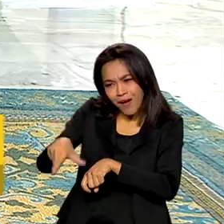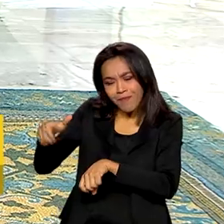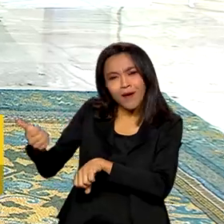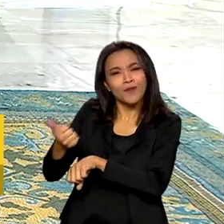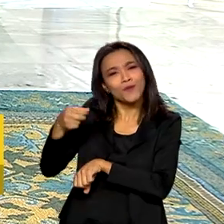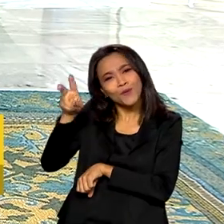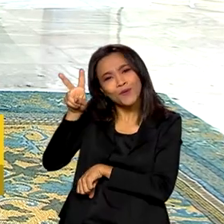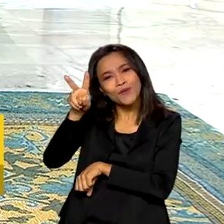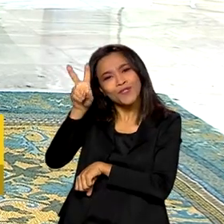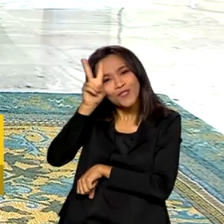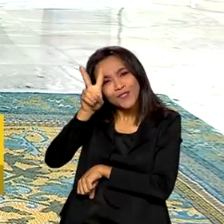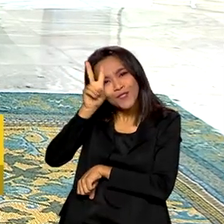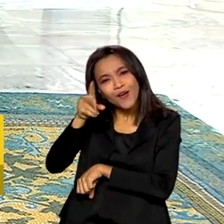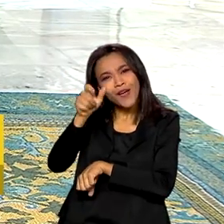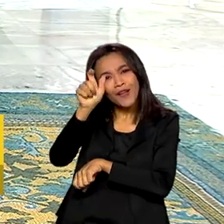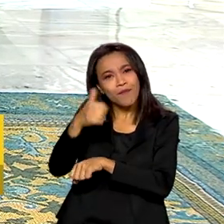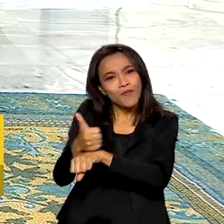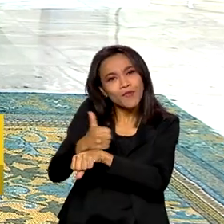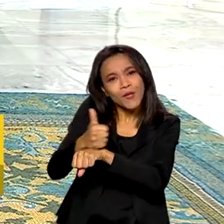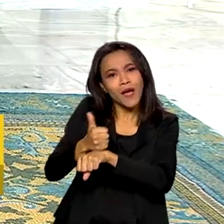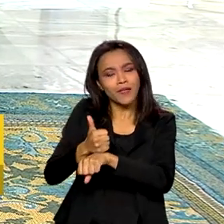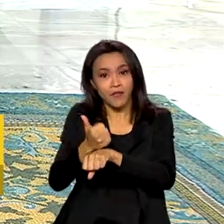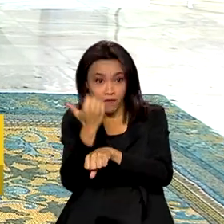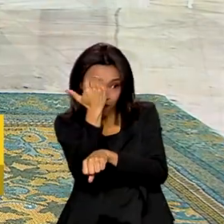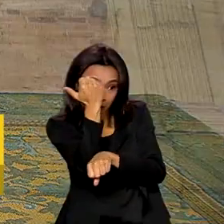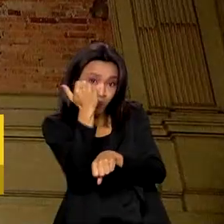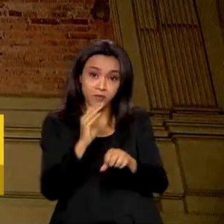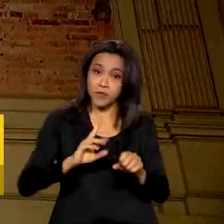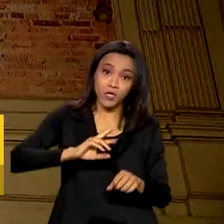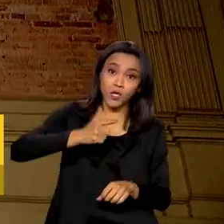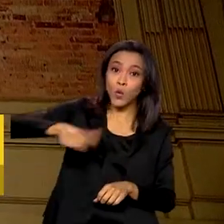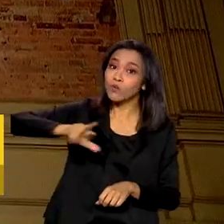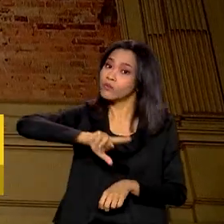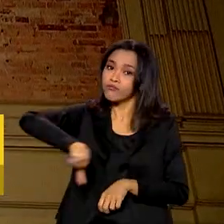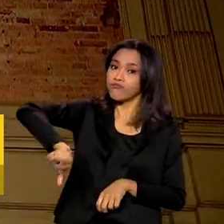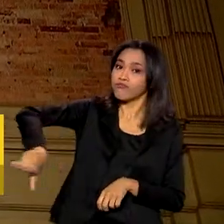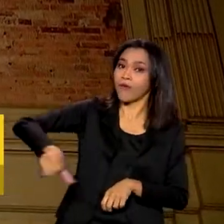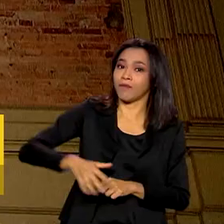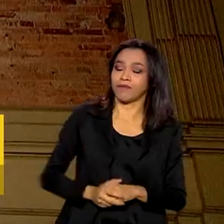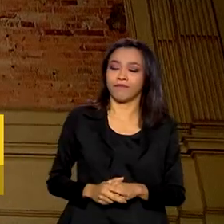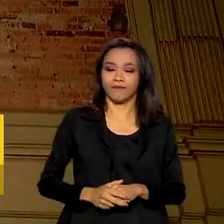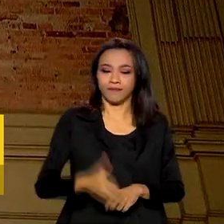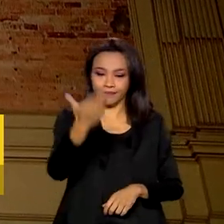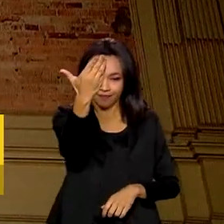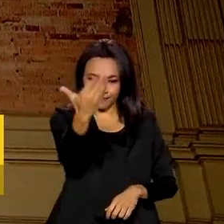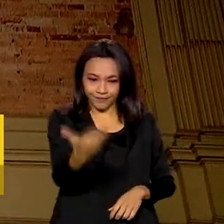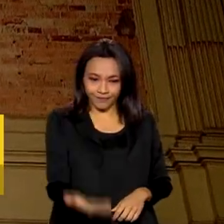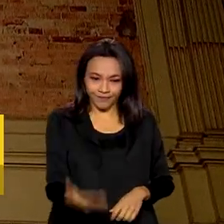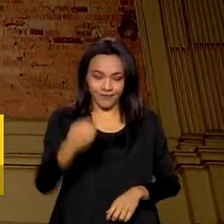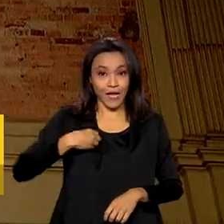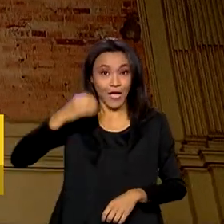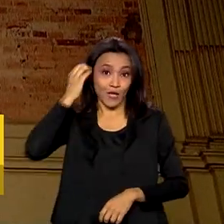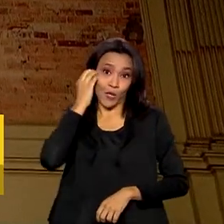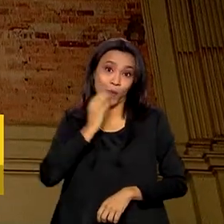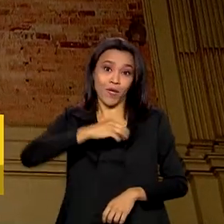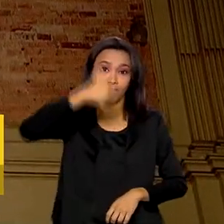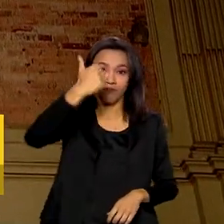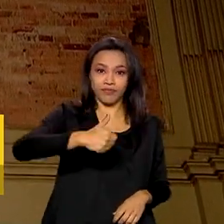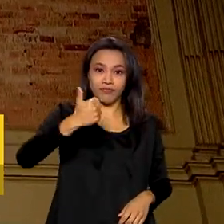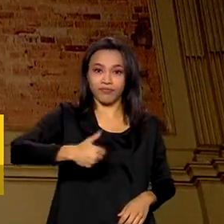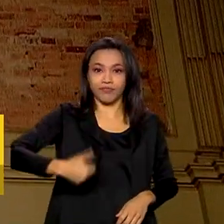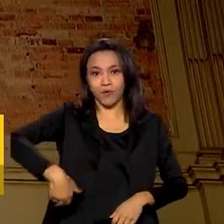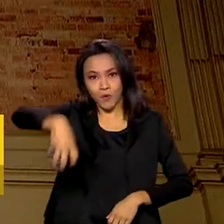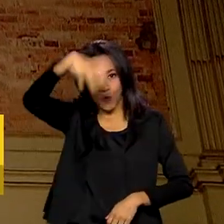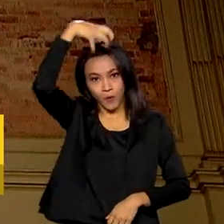desses nomes. Uns famosos e outros nem tanto. Para que Dom Pedro fosse reconhecido imperador do